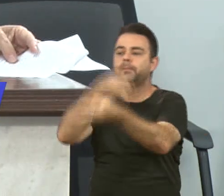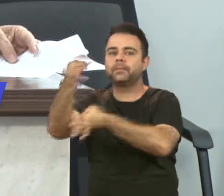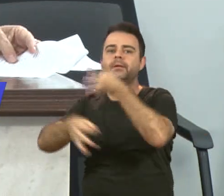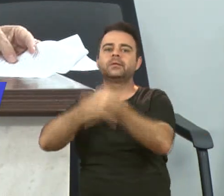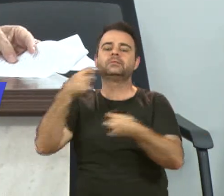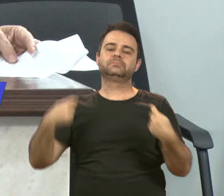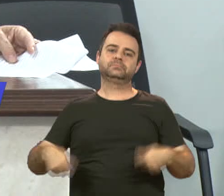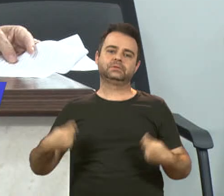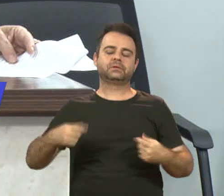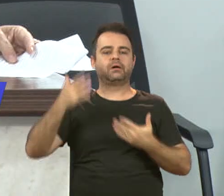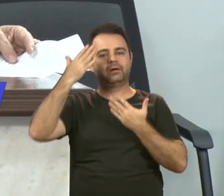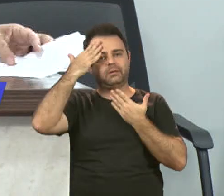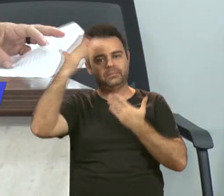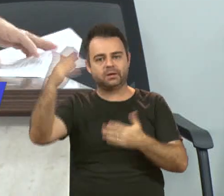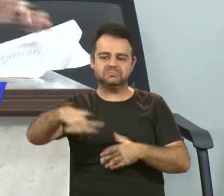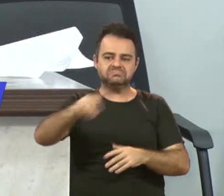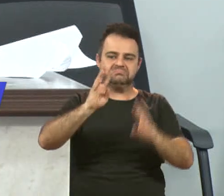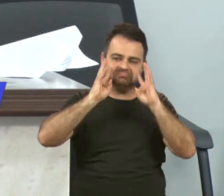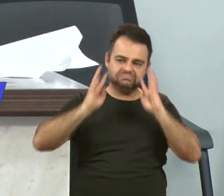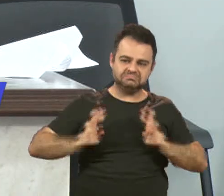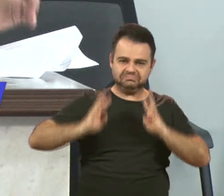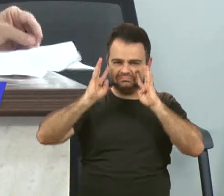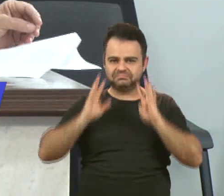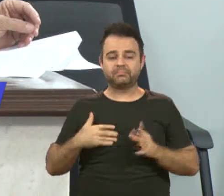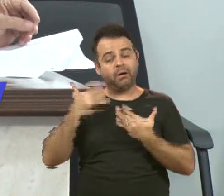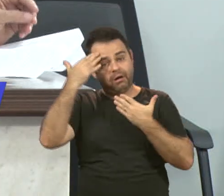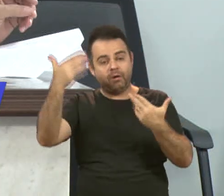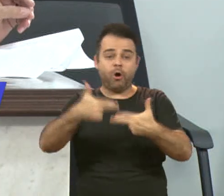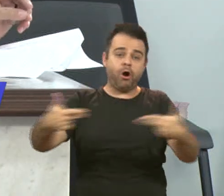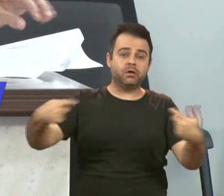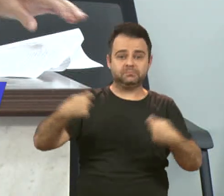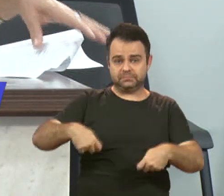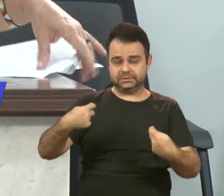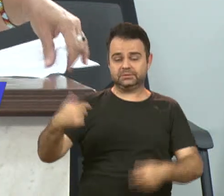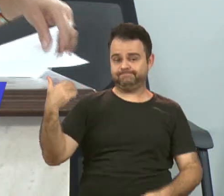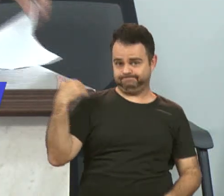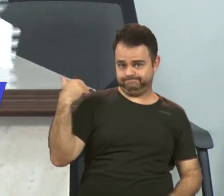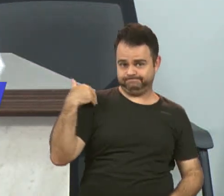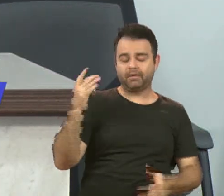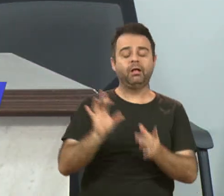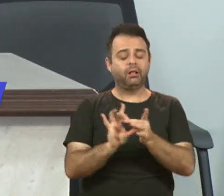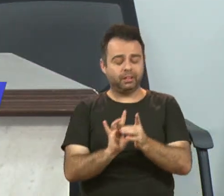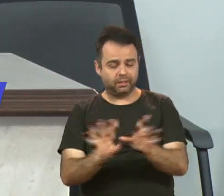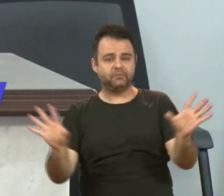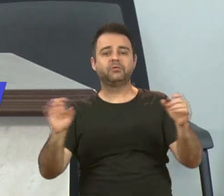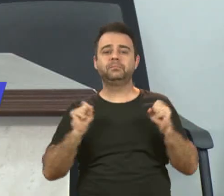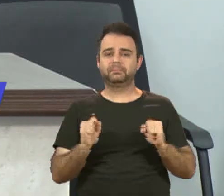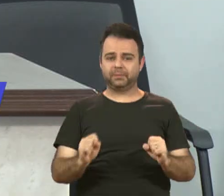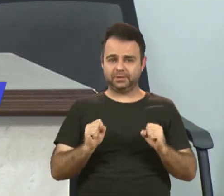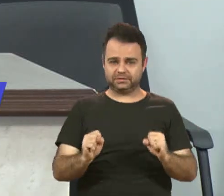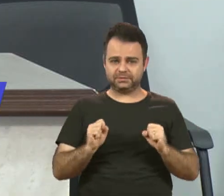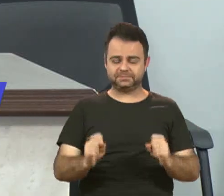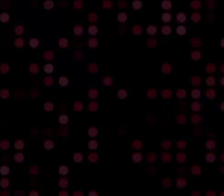Muito obrigado pela atenção de vocês e estou à disposição para qualquer esclarecimento. Obrigada.